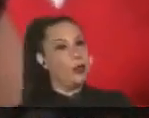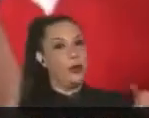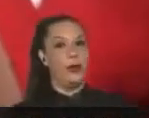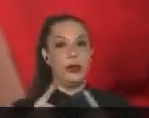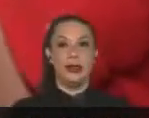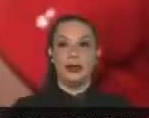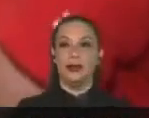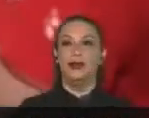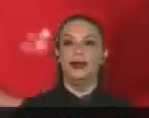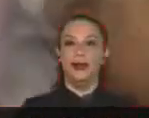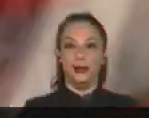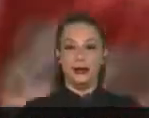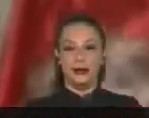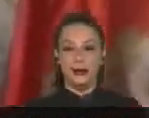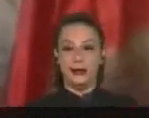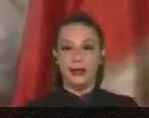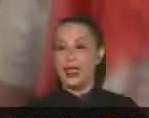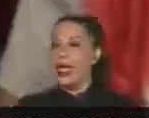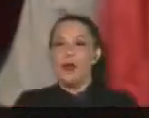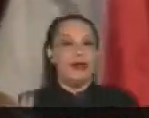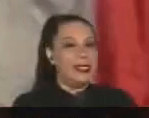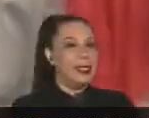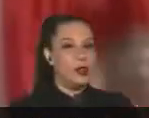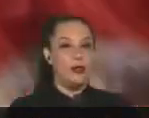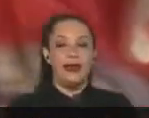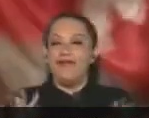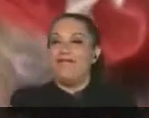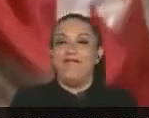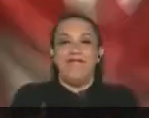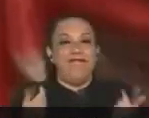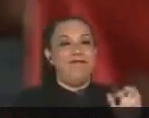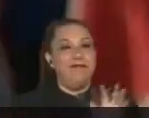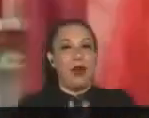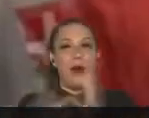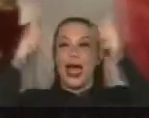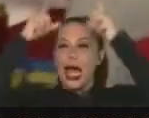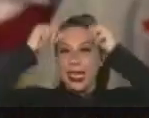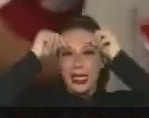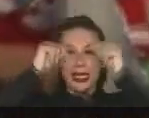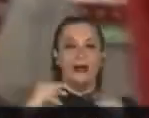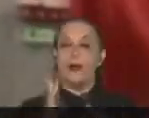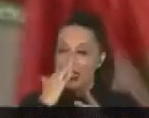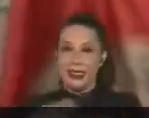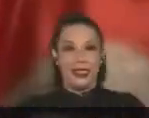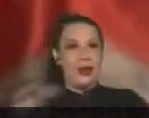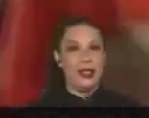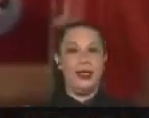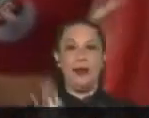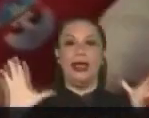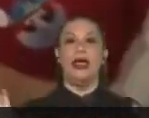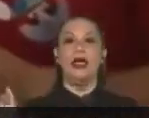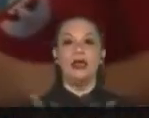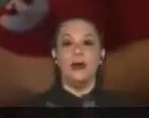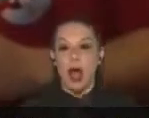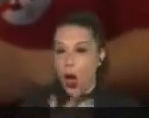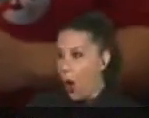muita música. É um sentimento incrível, genuíno, de alívio. É uma sensação de liberdade. E